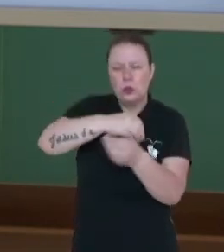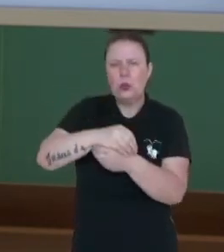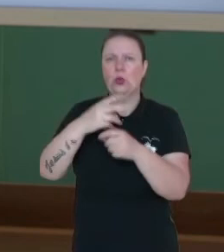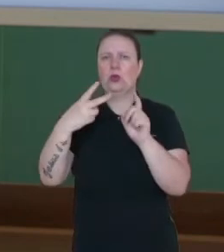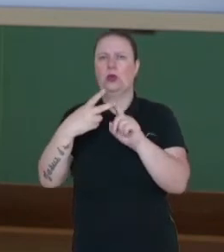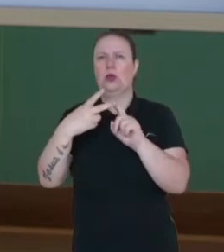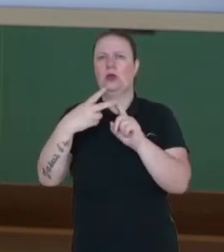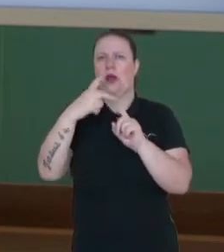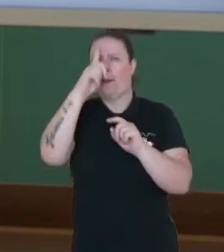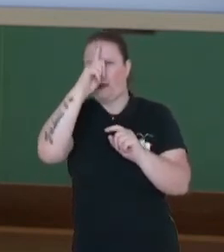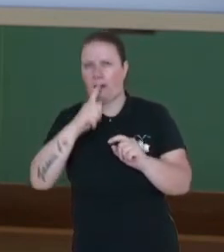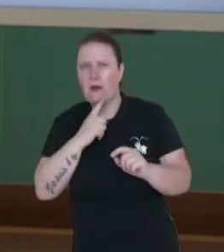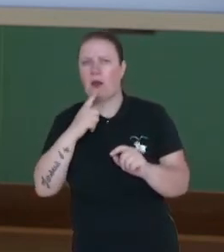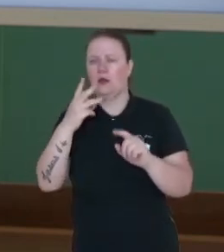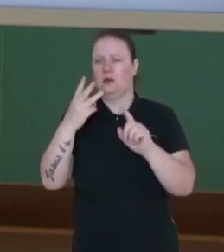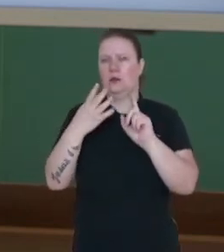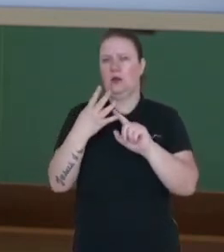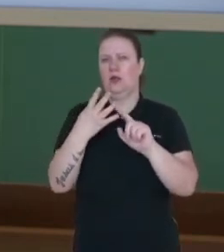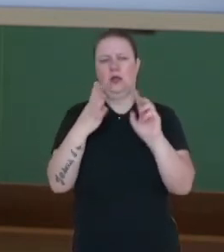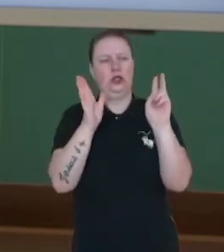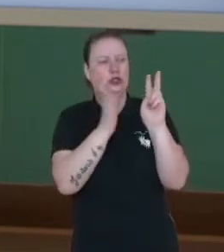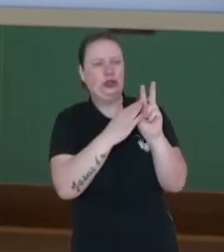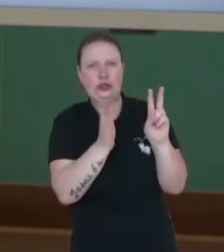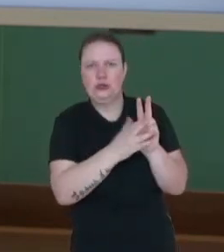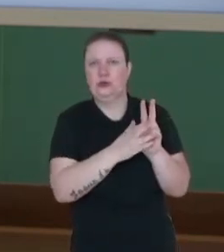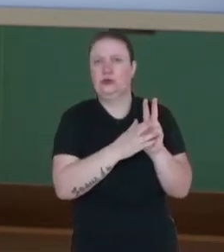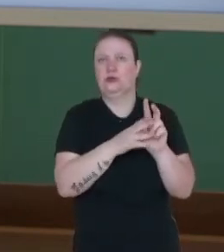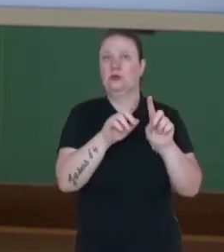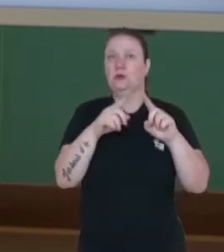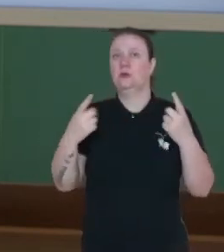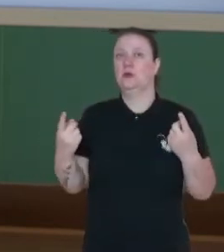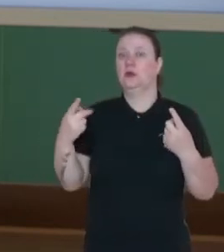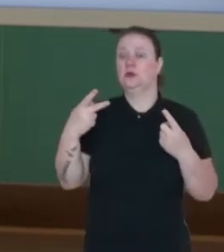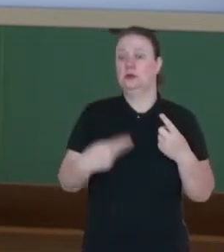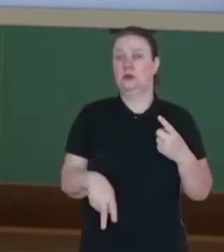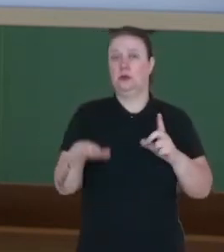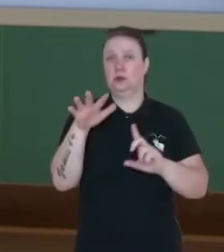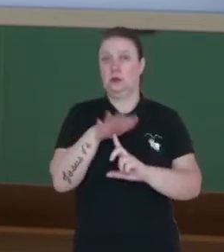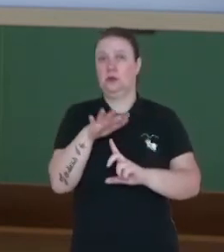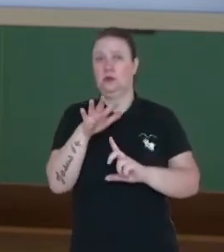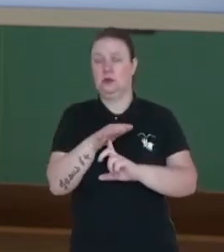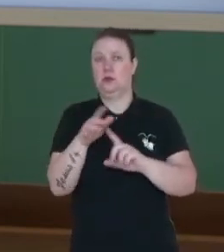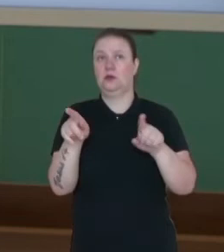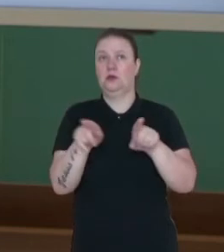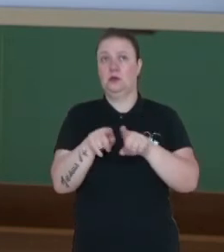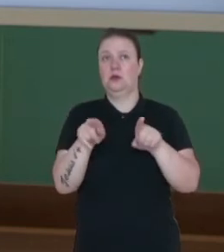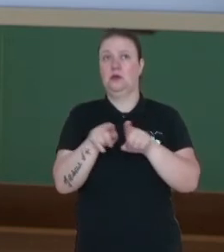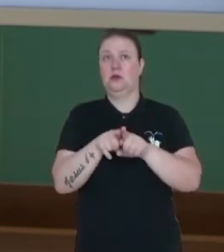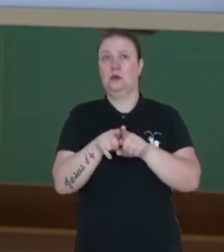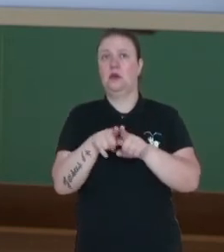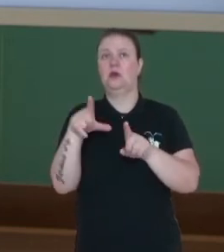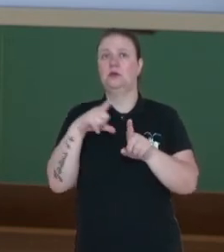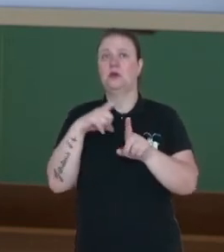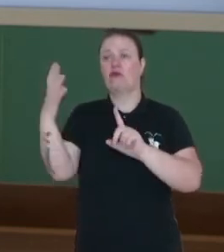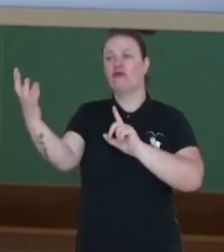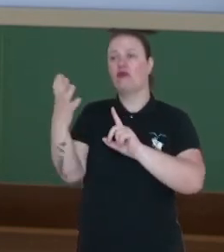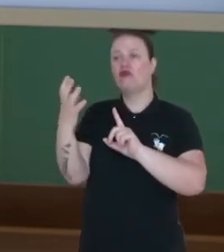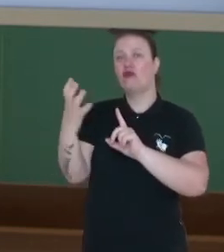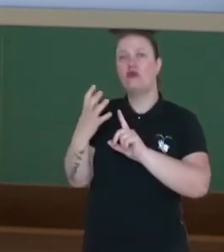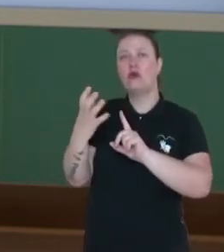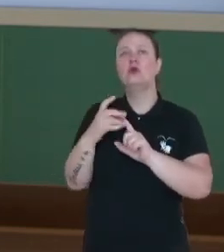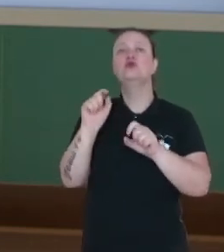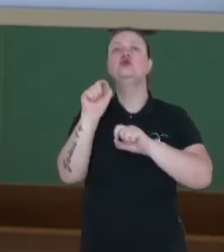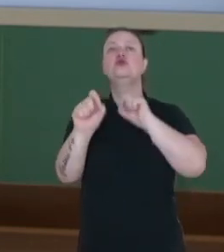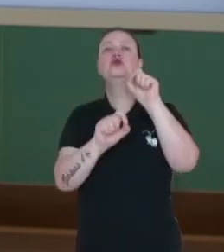e indígenas, né? Mas a população do estado do Paraná, ela também foi formada pela confluência de vários povos, né?